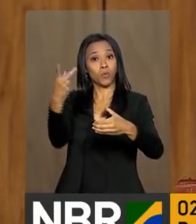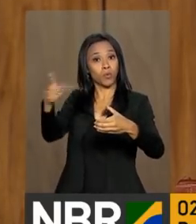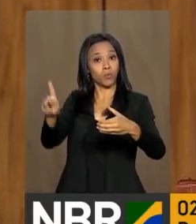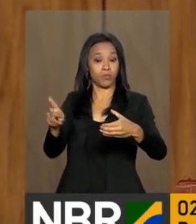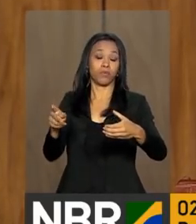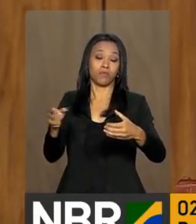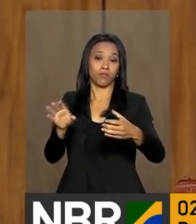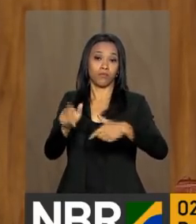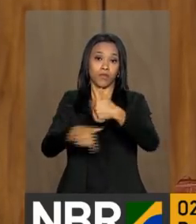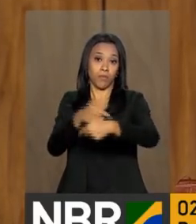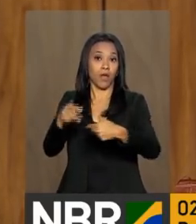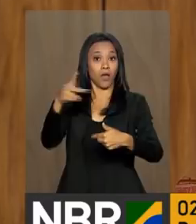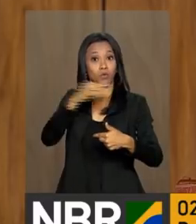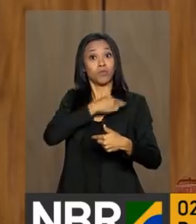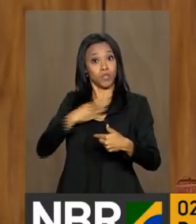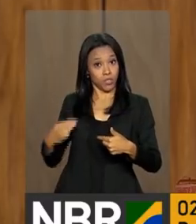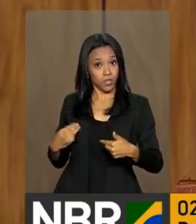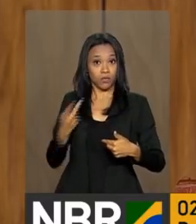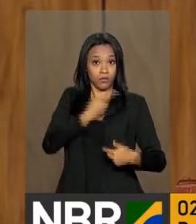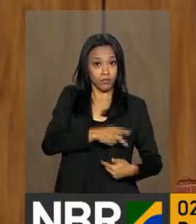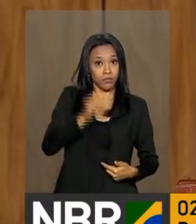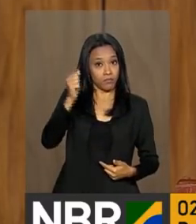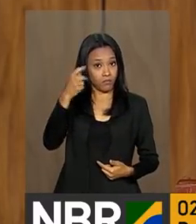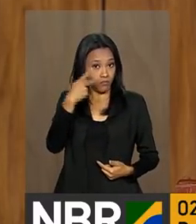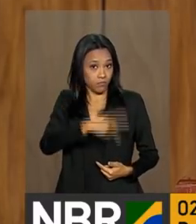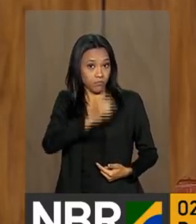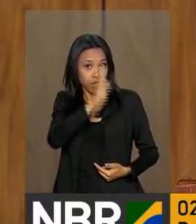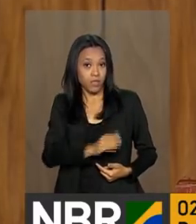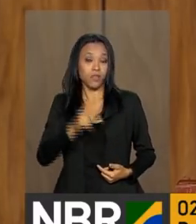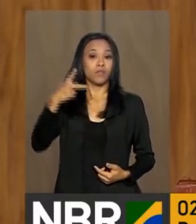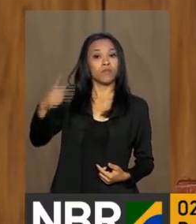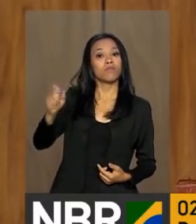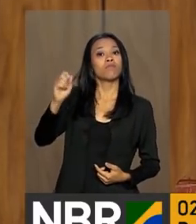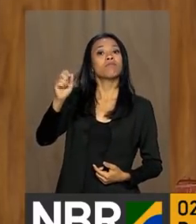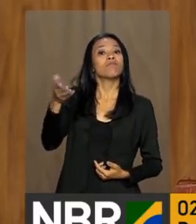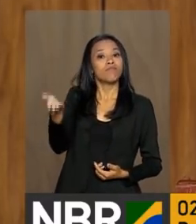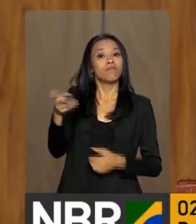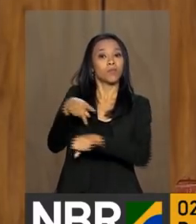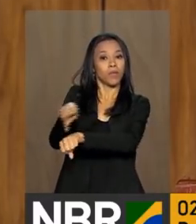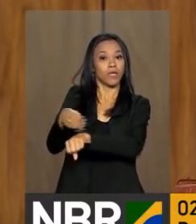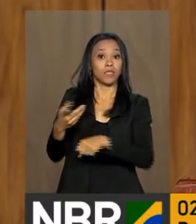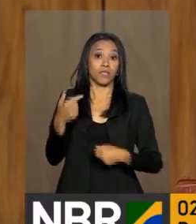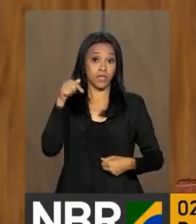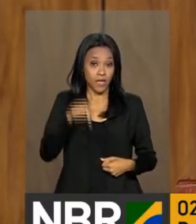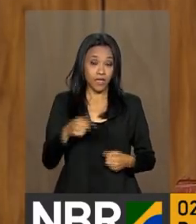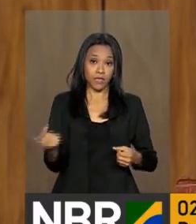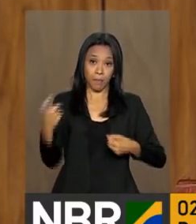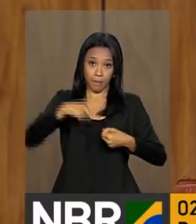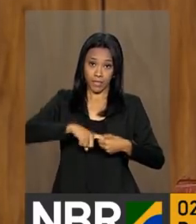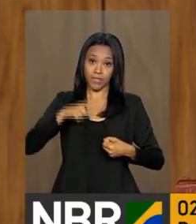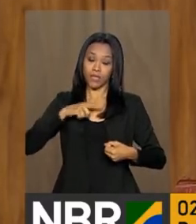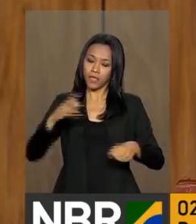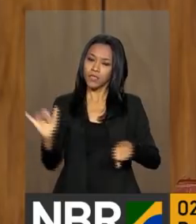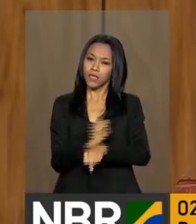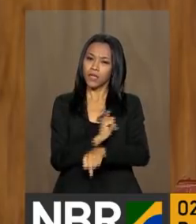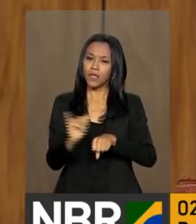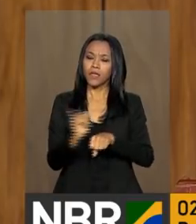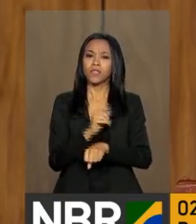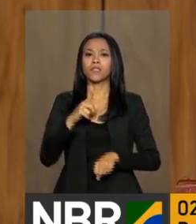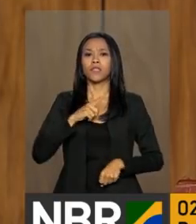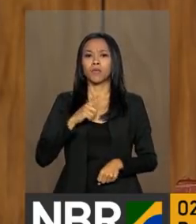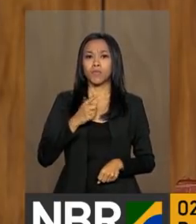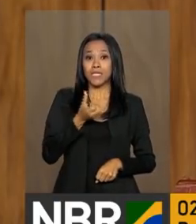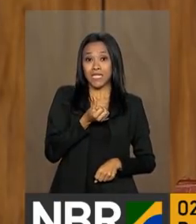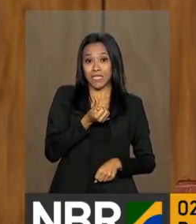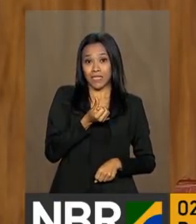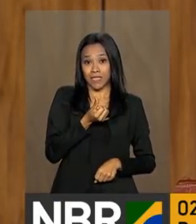os países. E, afinal, essa parceria tem uma importância estratégica, que nós temos praticamente 600